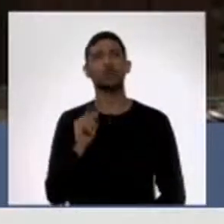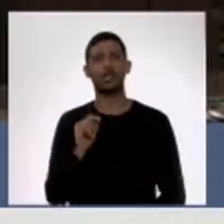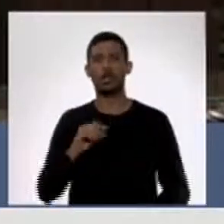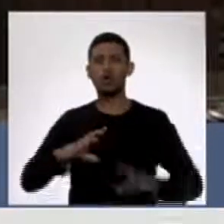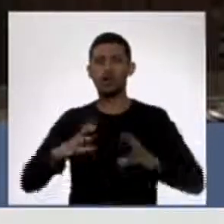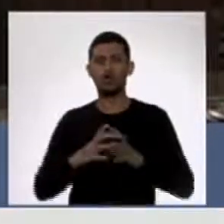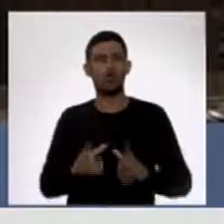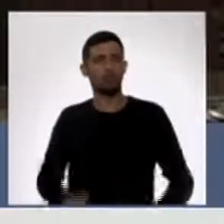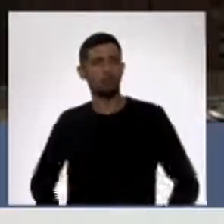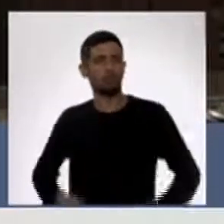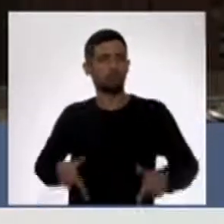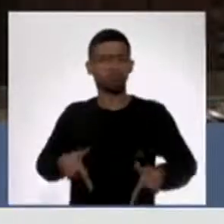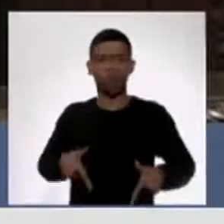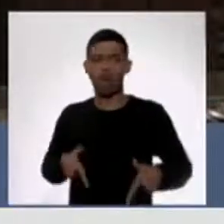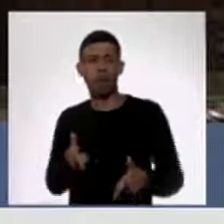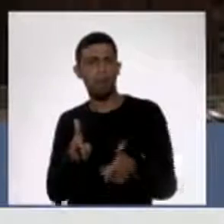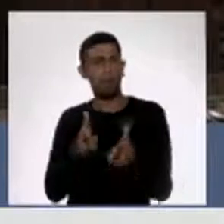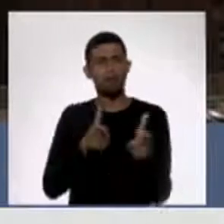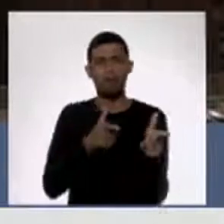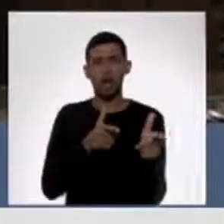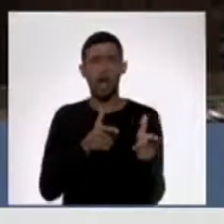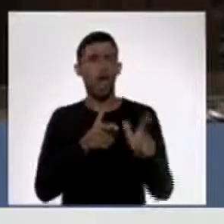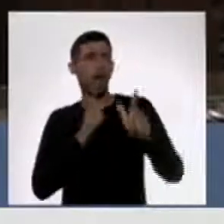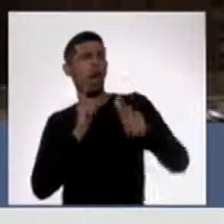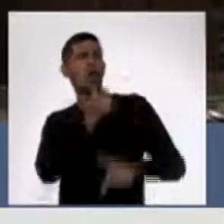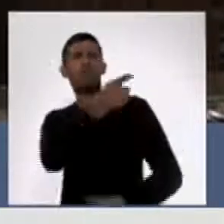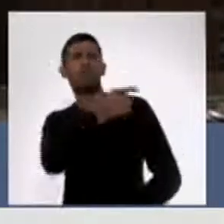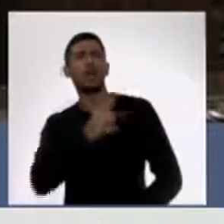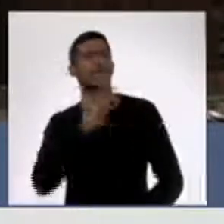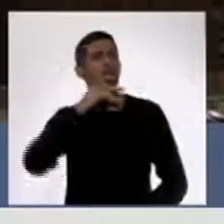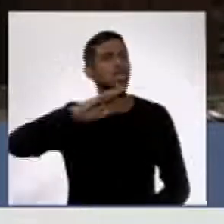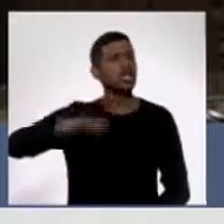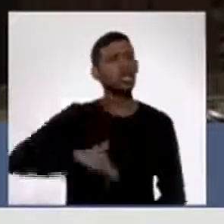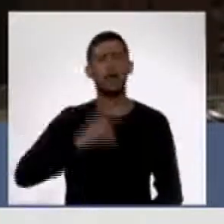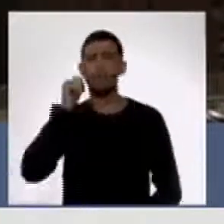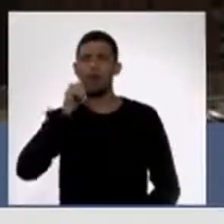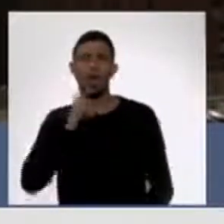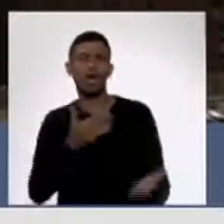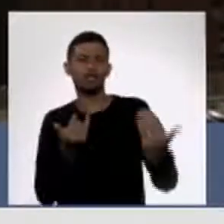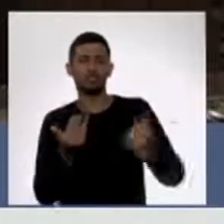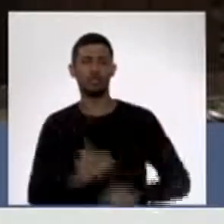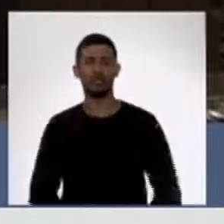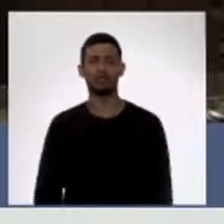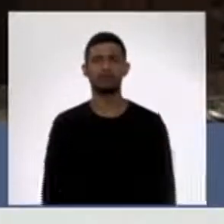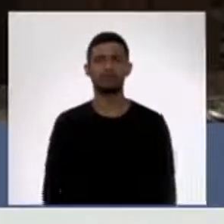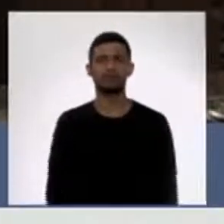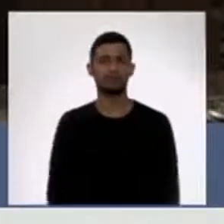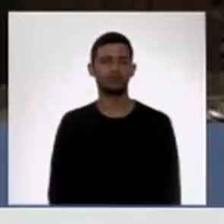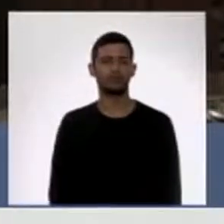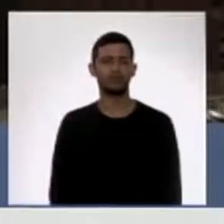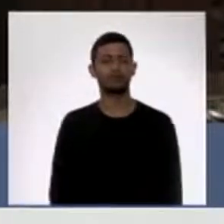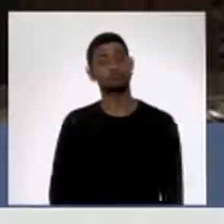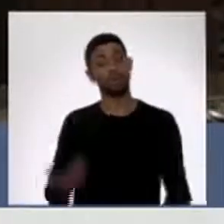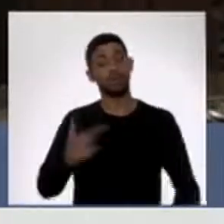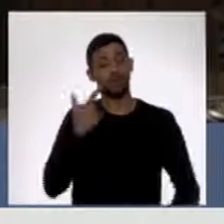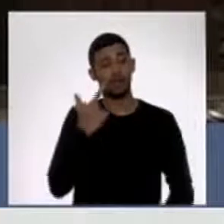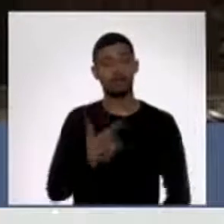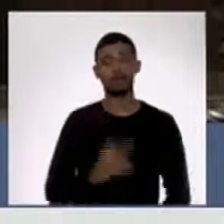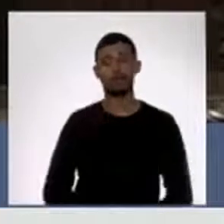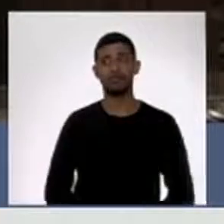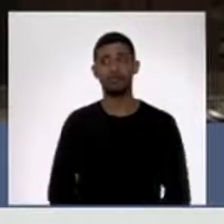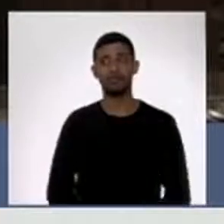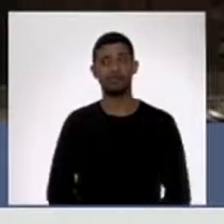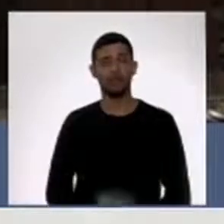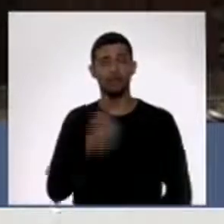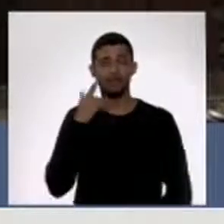armados, ameaçando crianças, mulheres, jovens. Ou seja, o assentamento